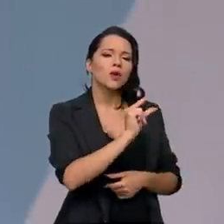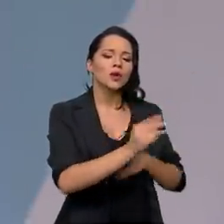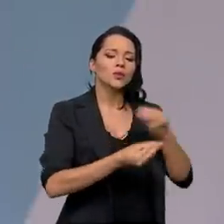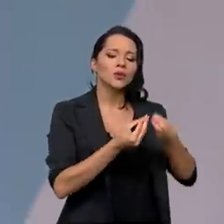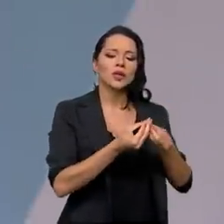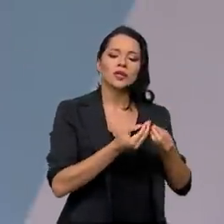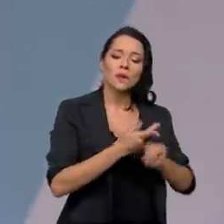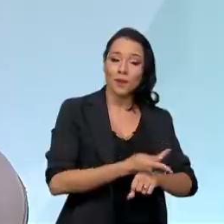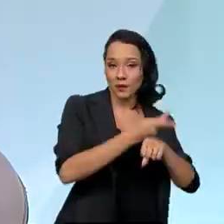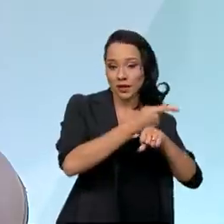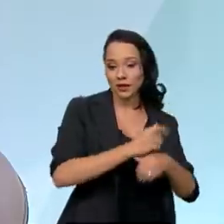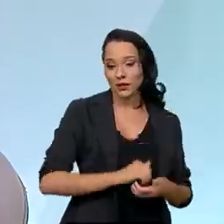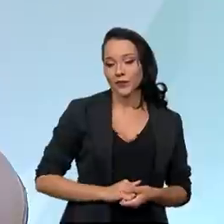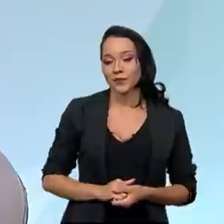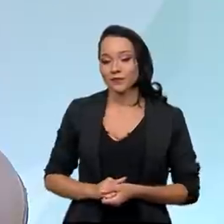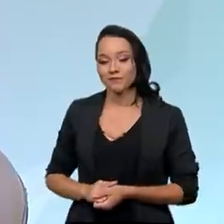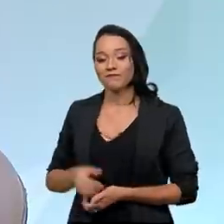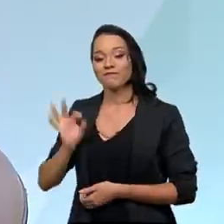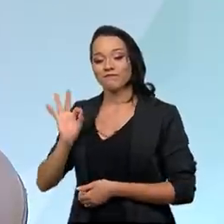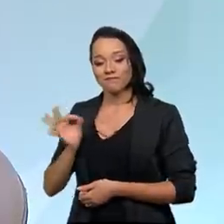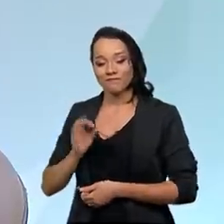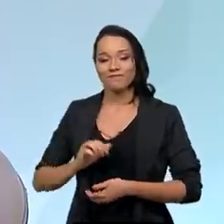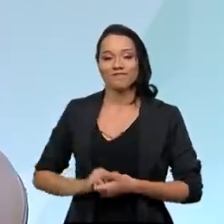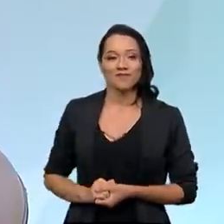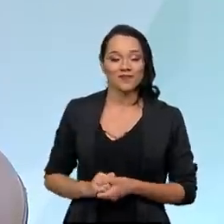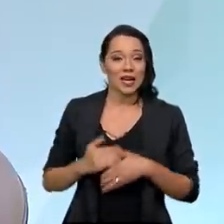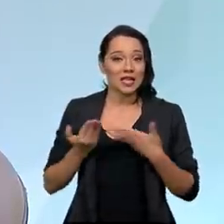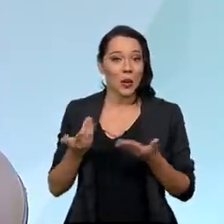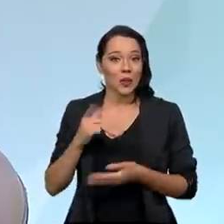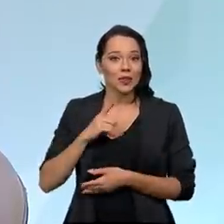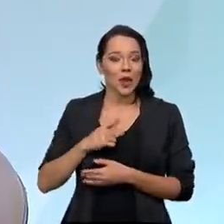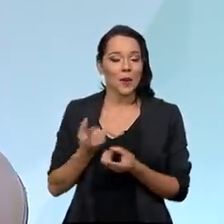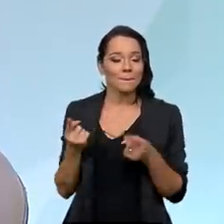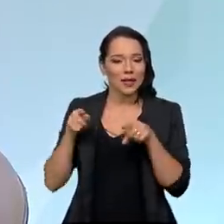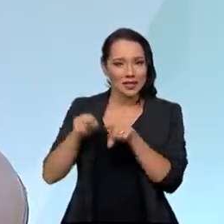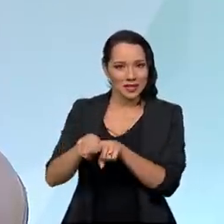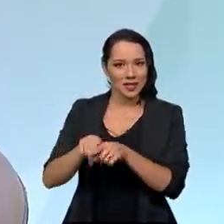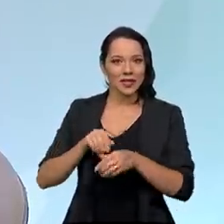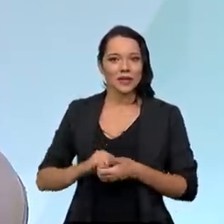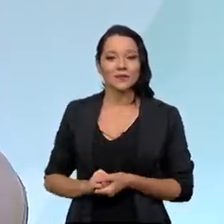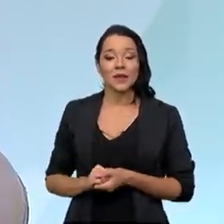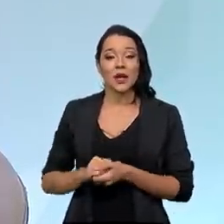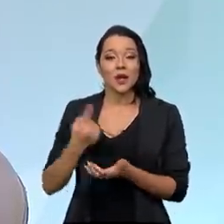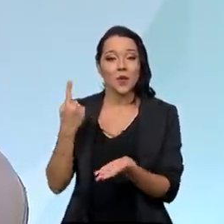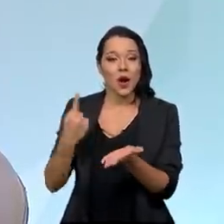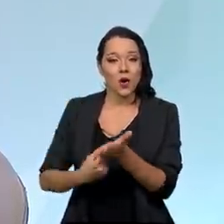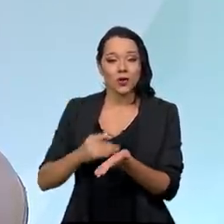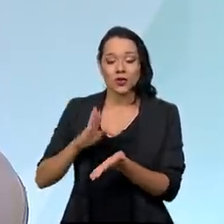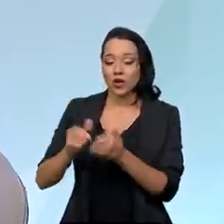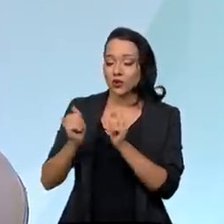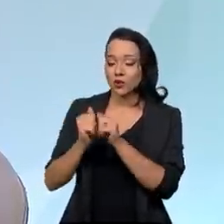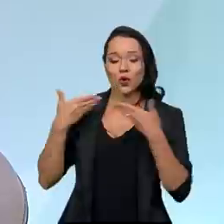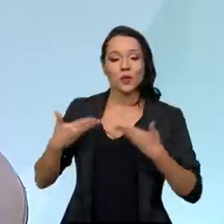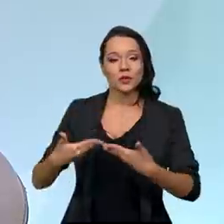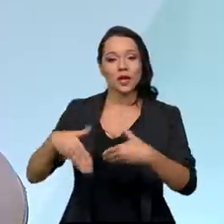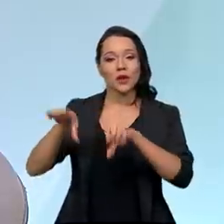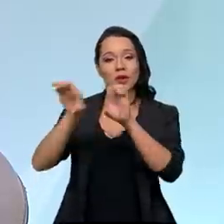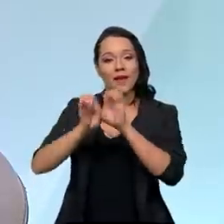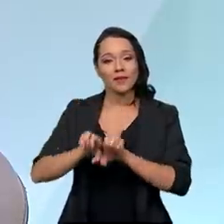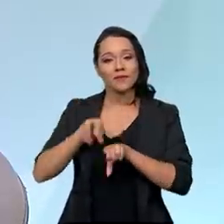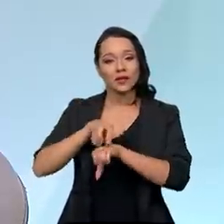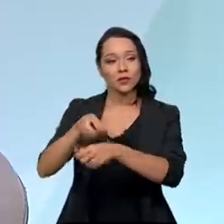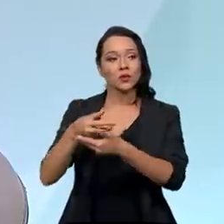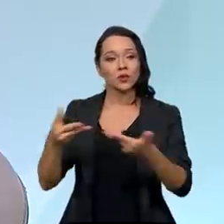para a gente dessa premiação. Perfeito. Temos, então, uma parceria e um acordo celebrado com o Ministério da